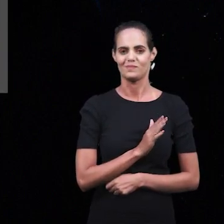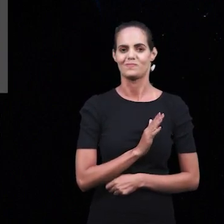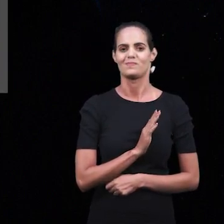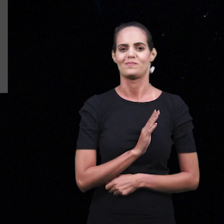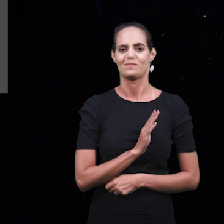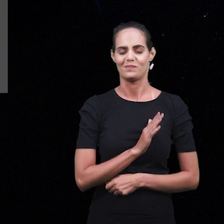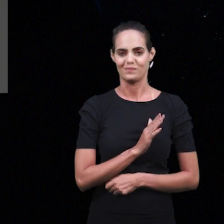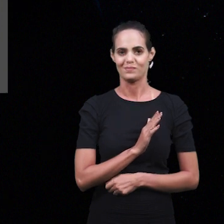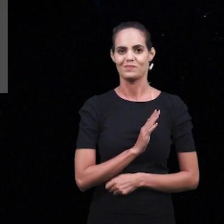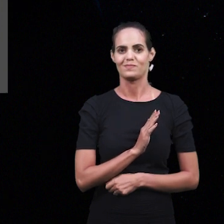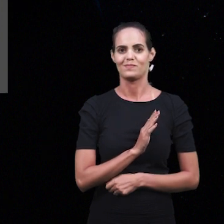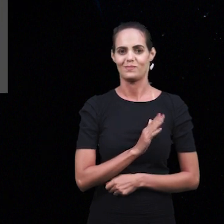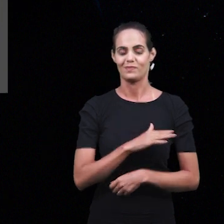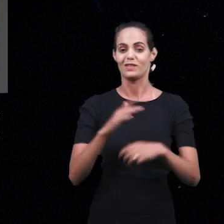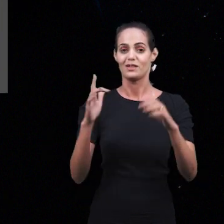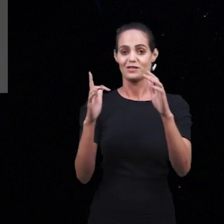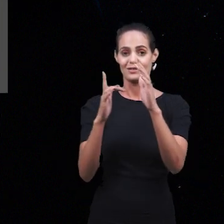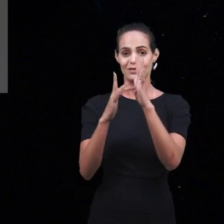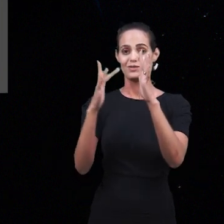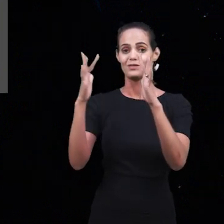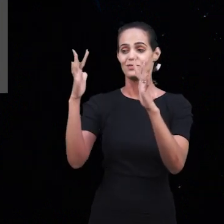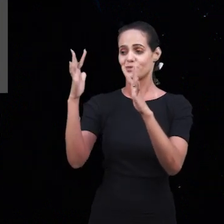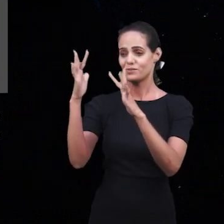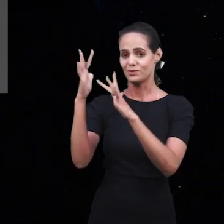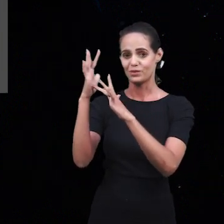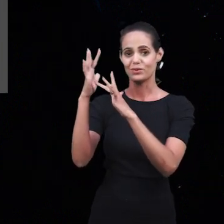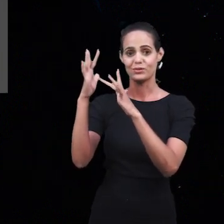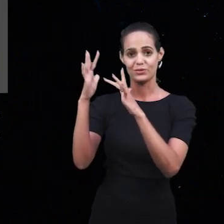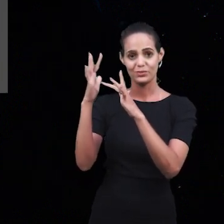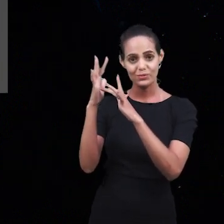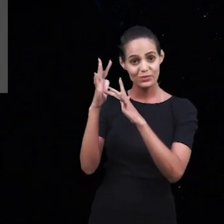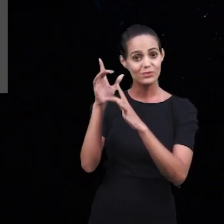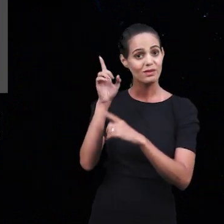Sendo por Jesus aceito,